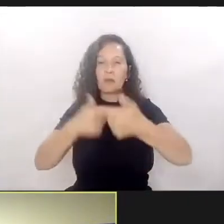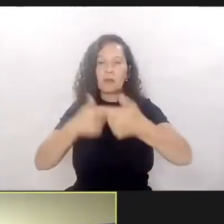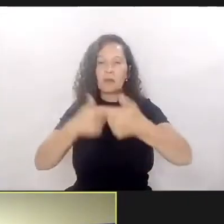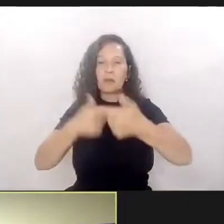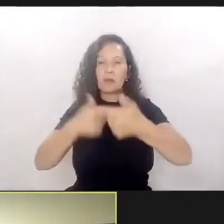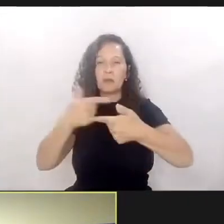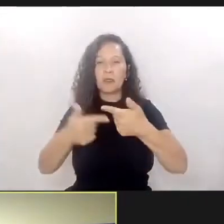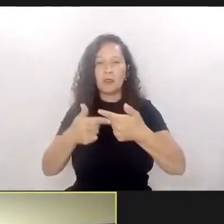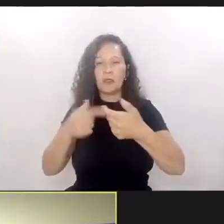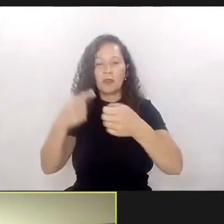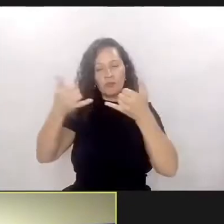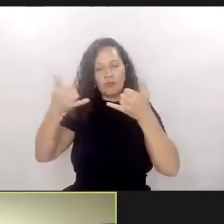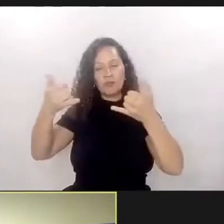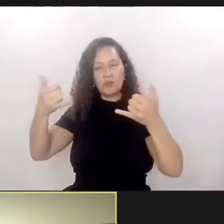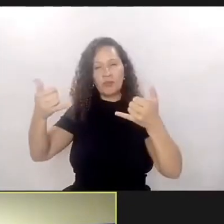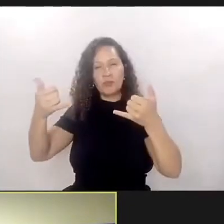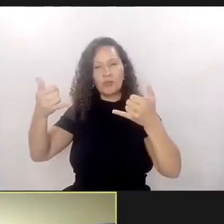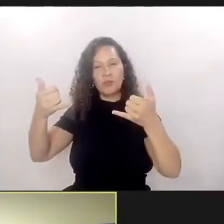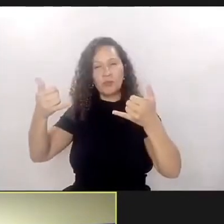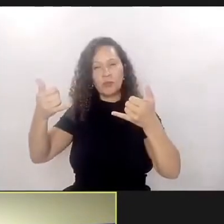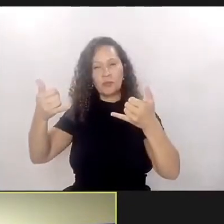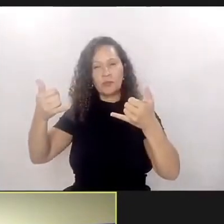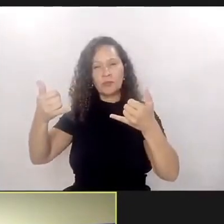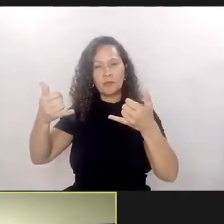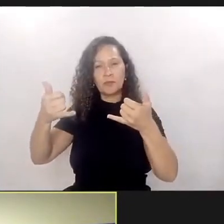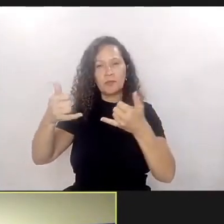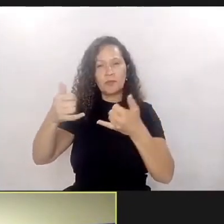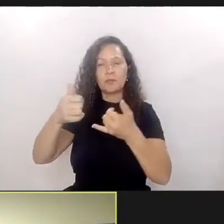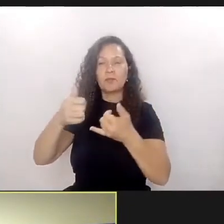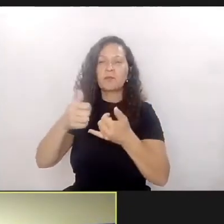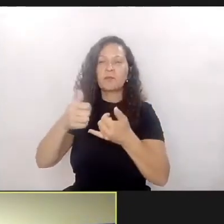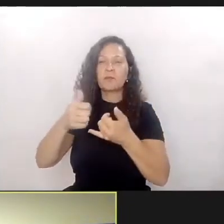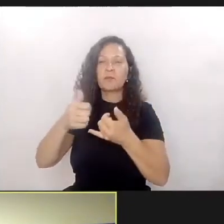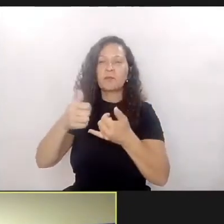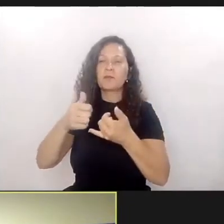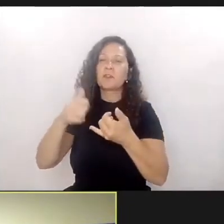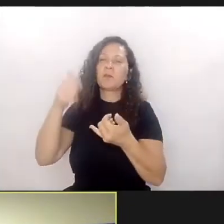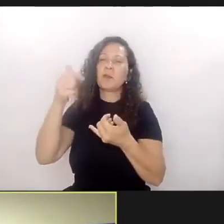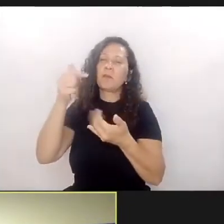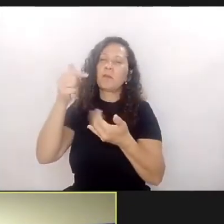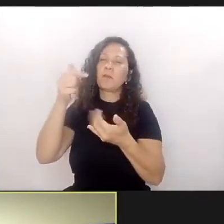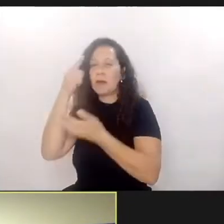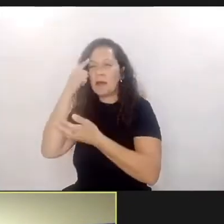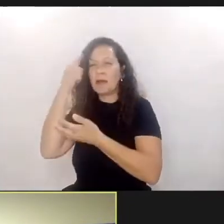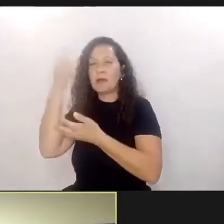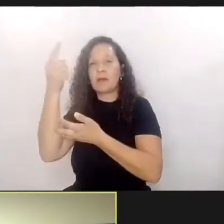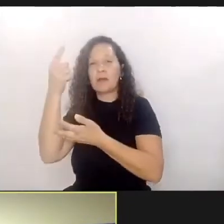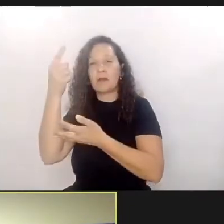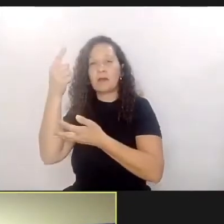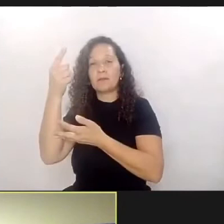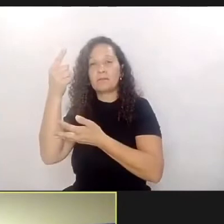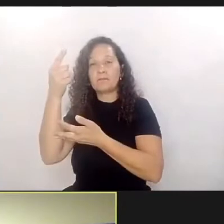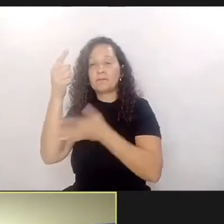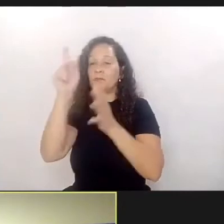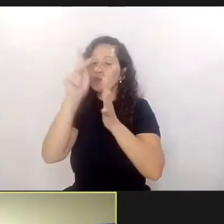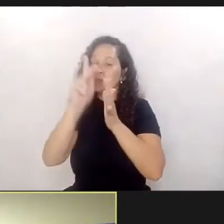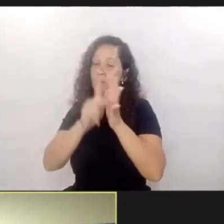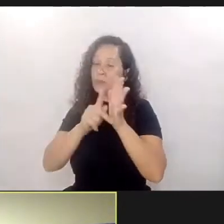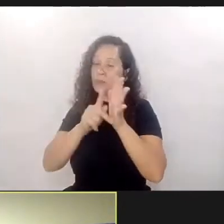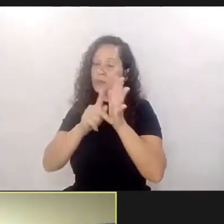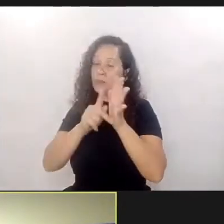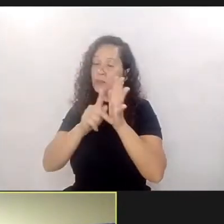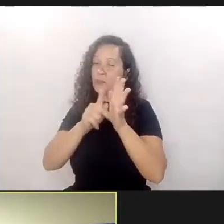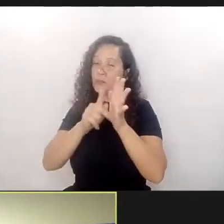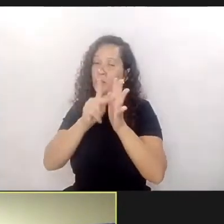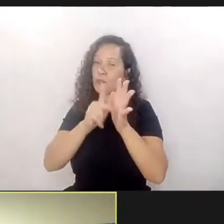Fuller, Ivan Leonidov, quase todos projetos irreais, entre parênteses, para